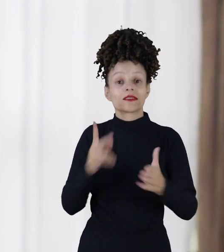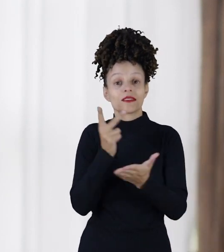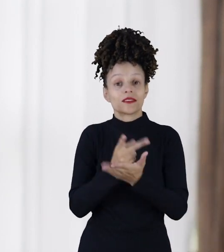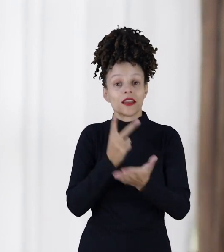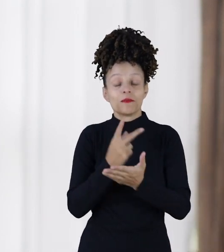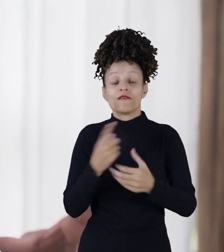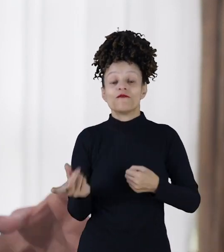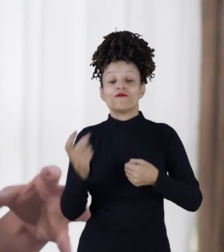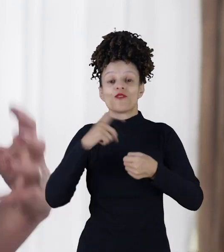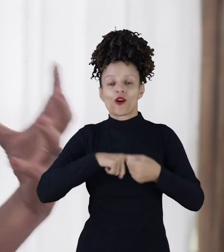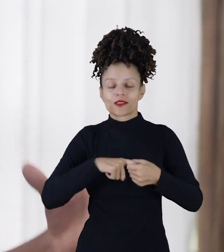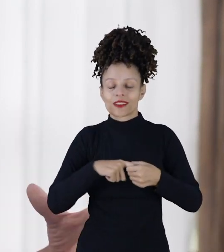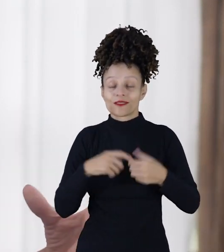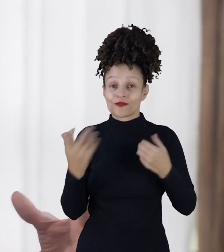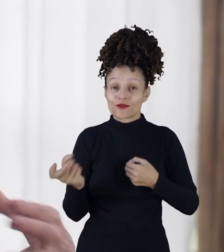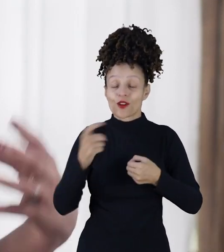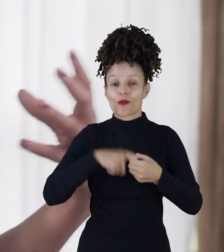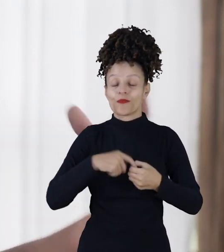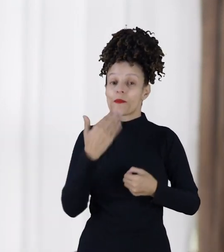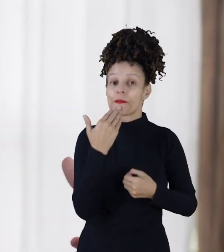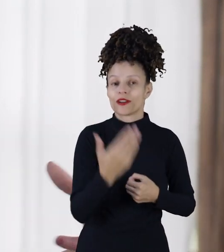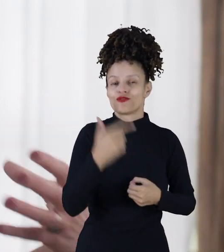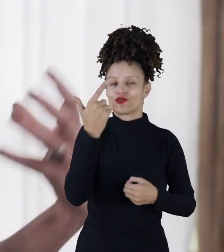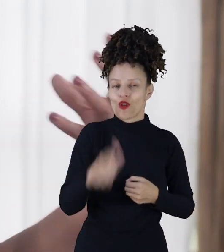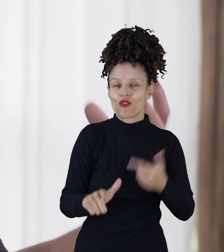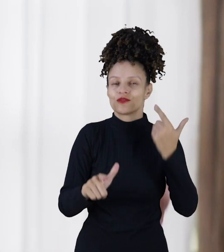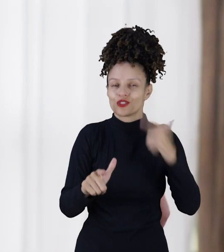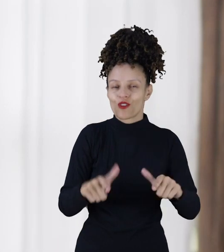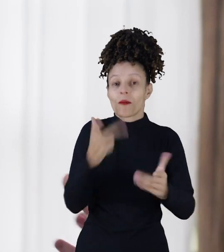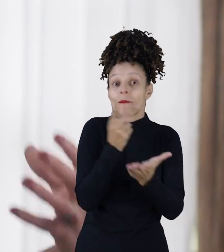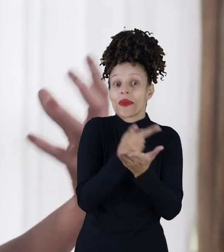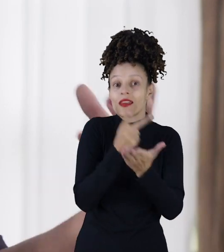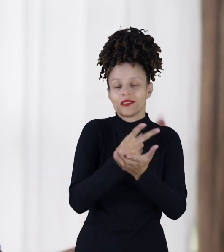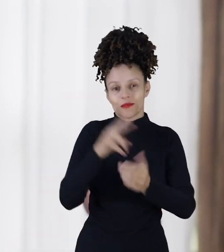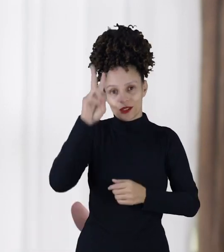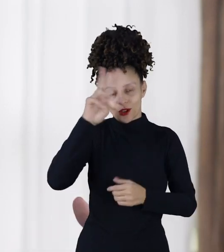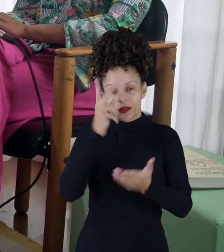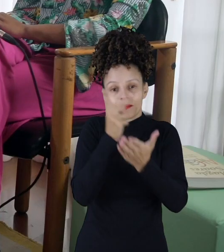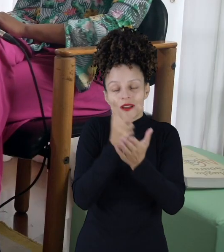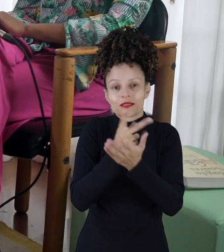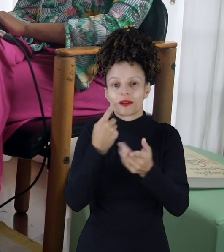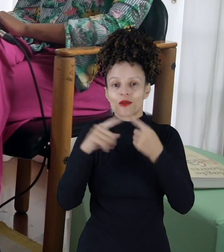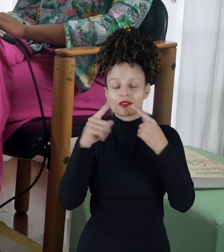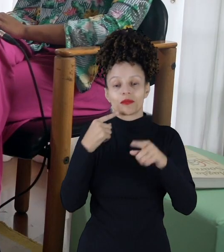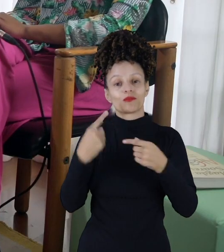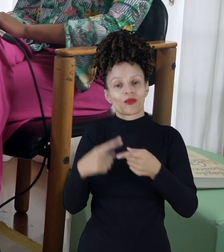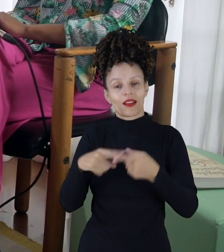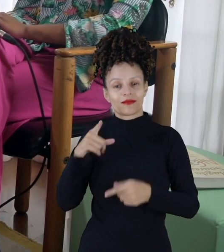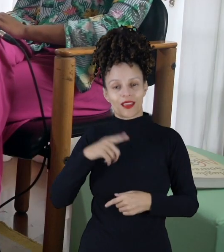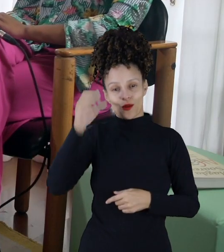vezes a criança sempre ela volta, ela pede de novo aquela mesma história, aquela mesma